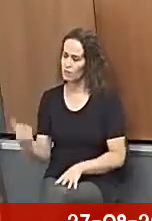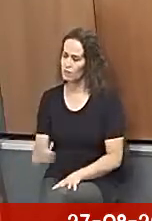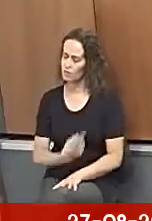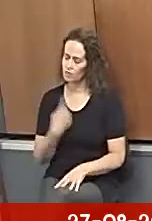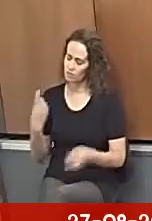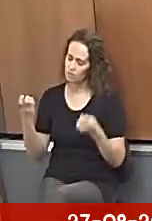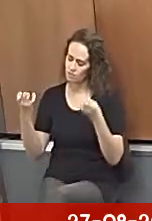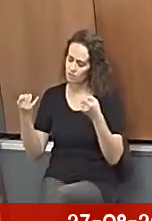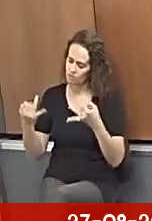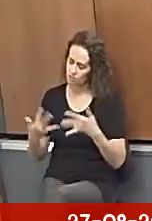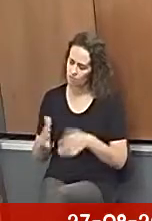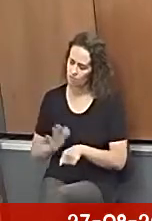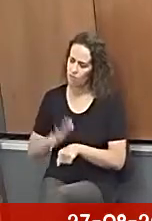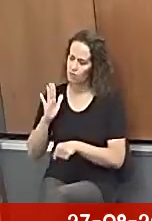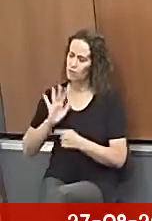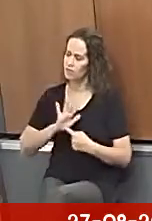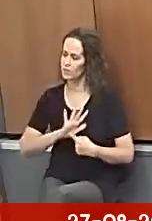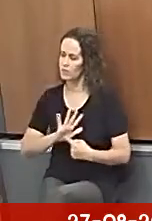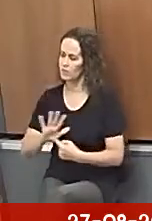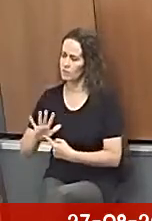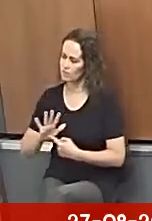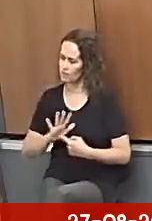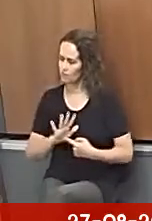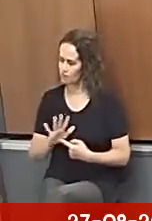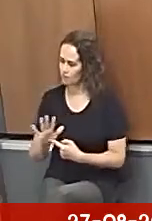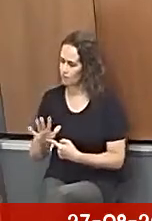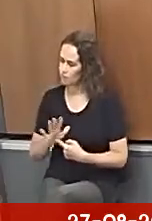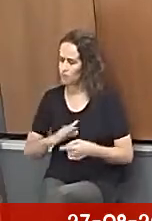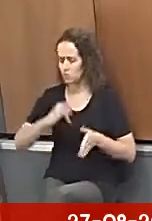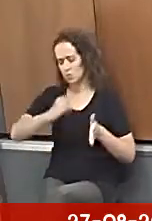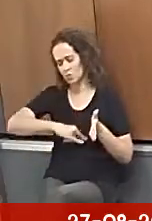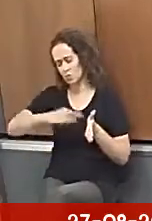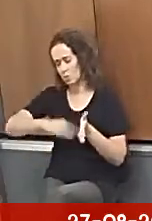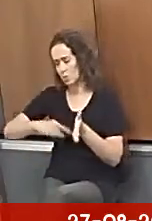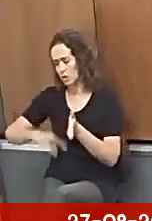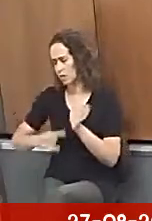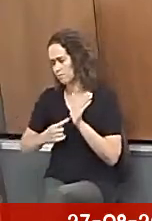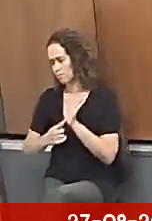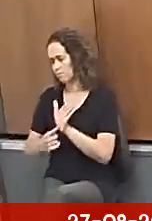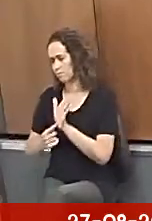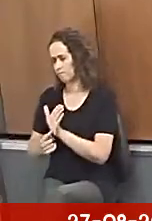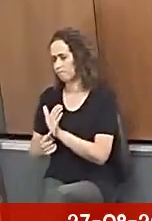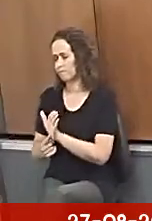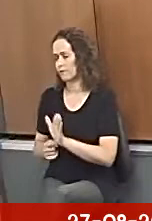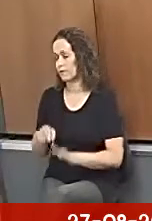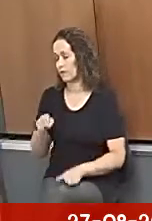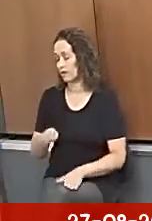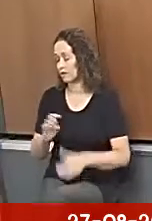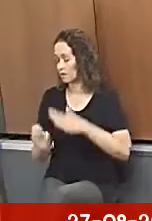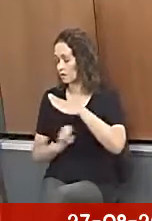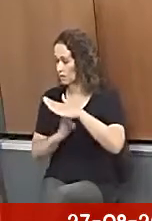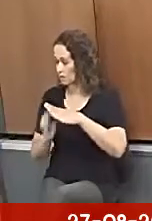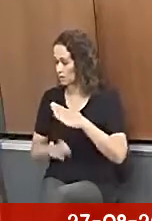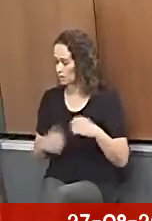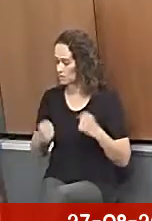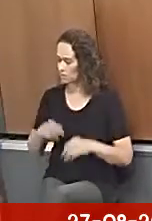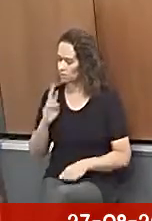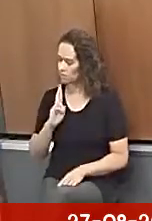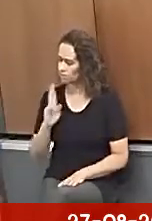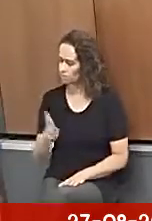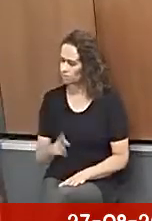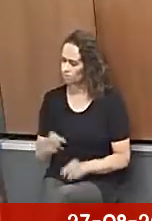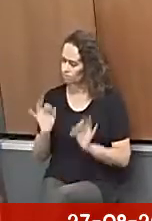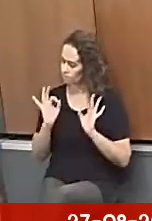apresentaremos aqui vários requerimentos para que a minas arena ela possa dar respostas concretas